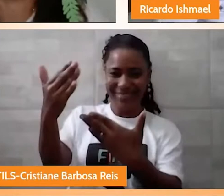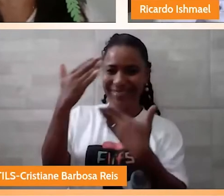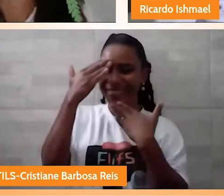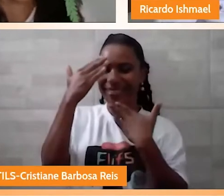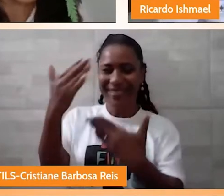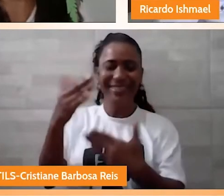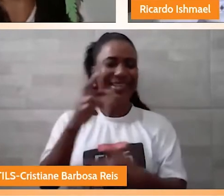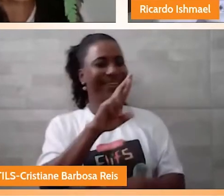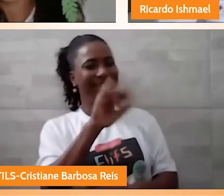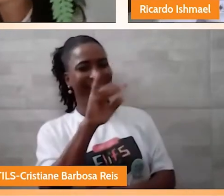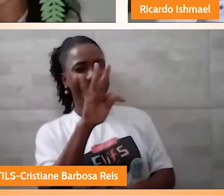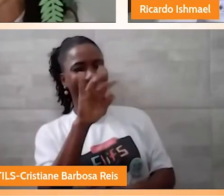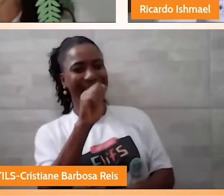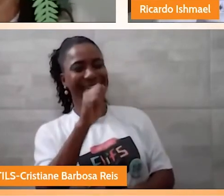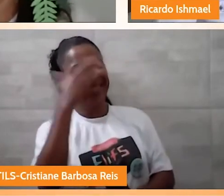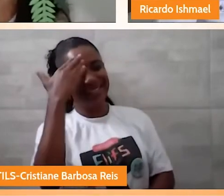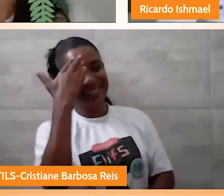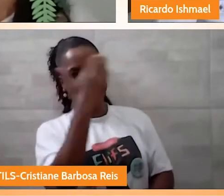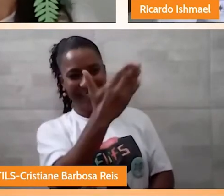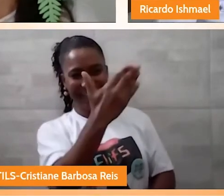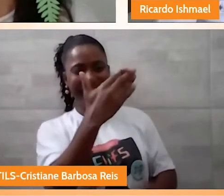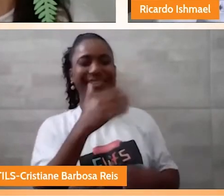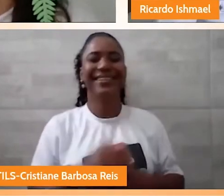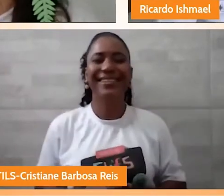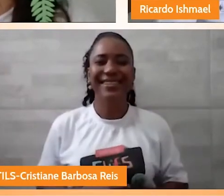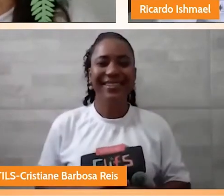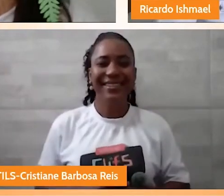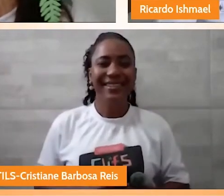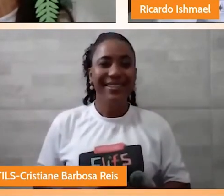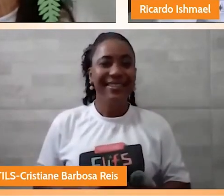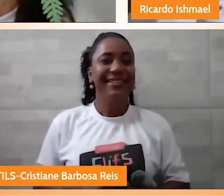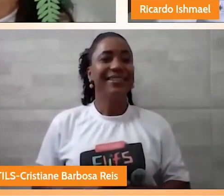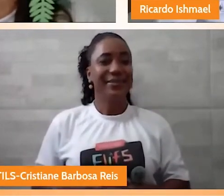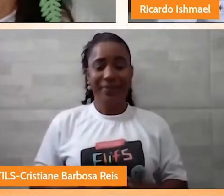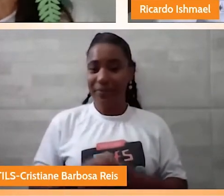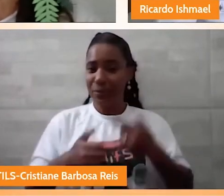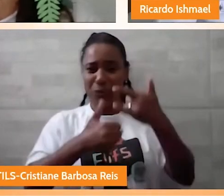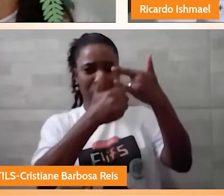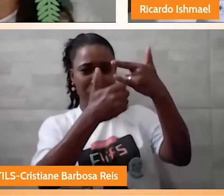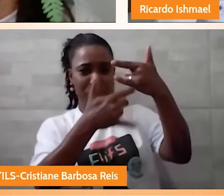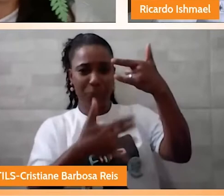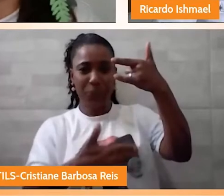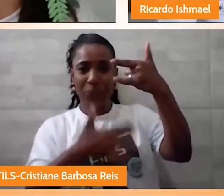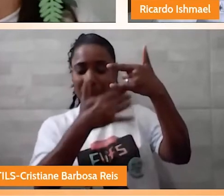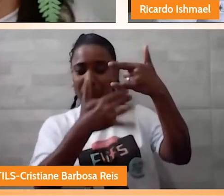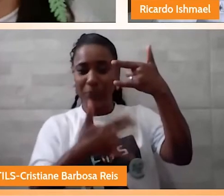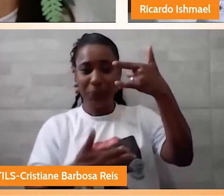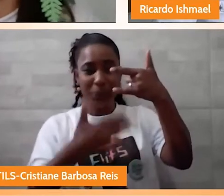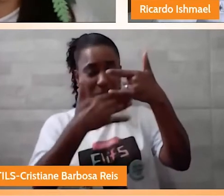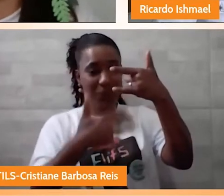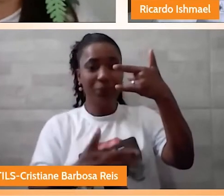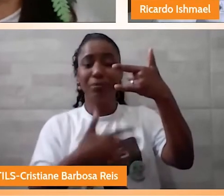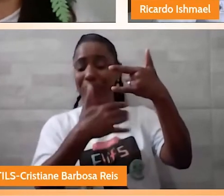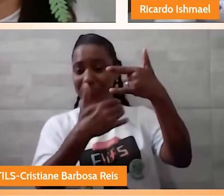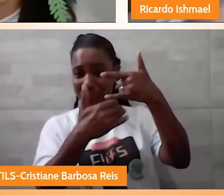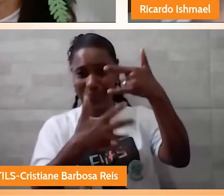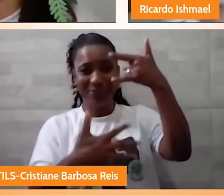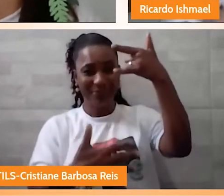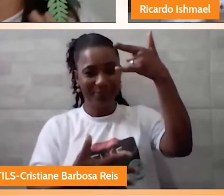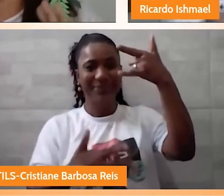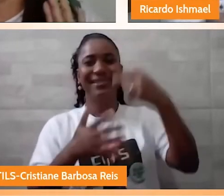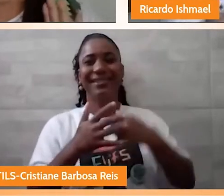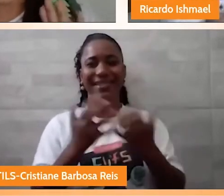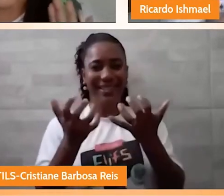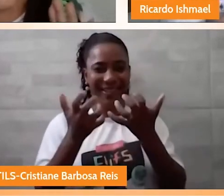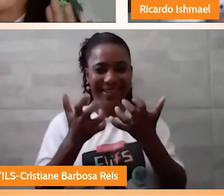obrigado. Rita Breda, que é da Um comissão abraço. da Flifes. O pessoal está Isso. entrando. Todo mundo aqui já assim ansioso pela sua